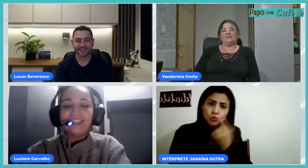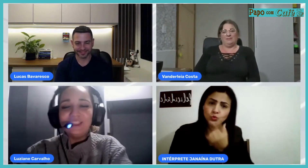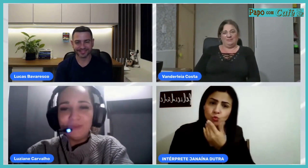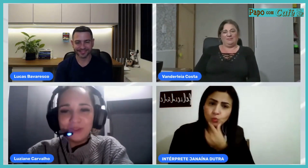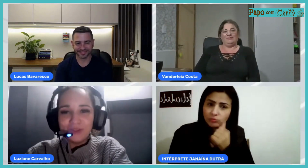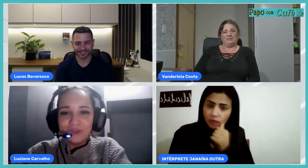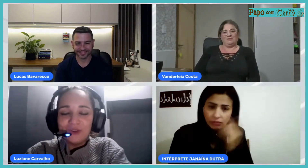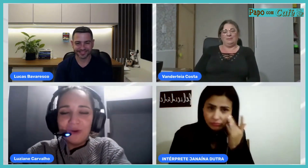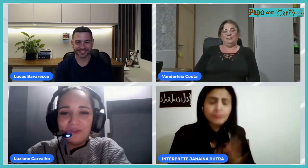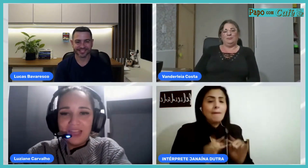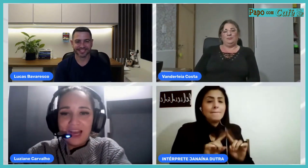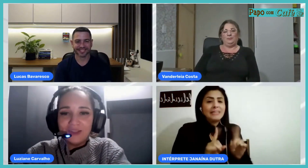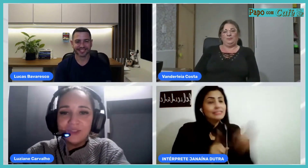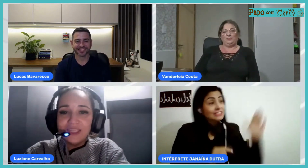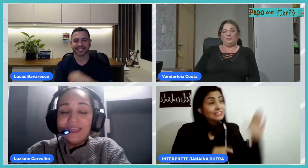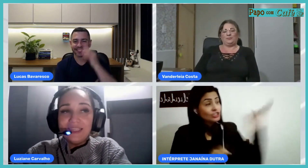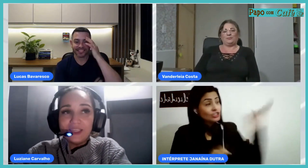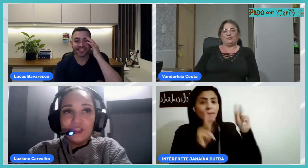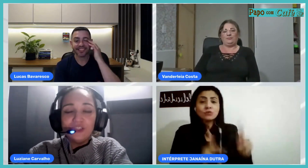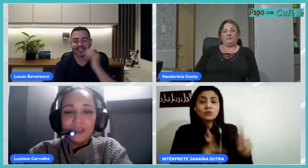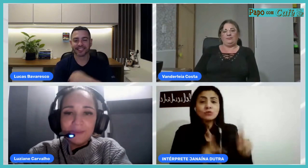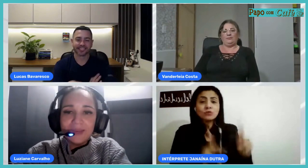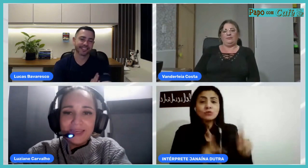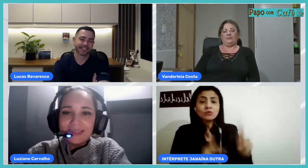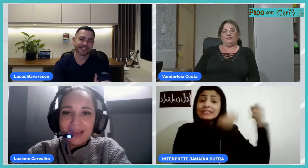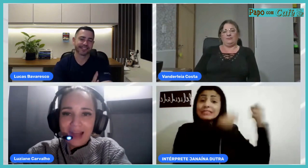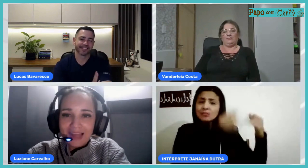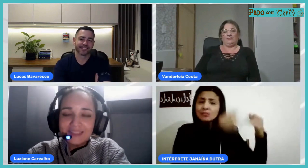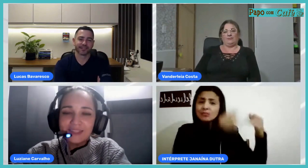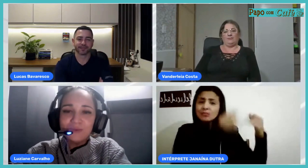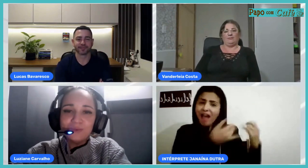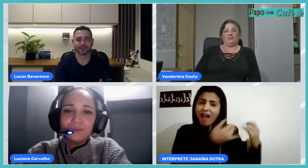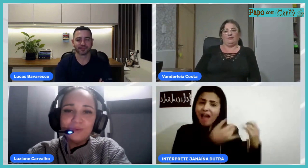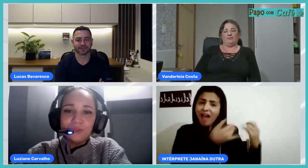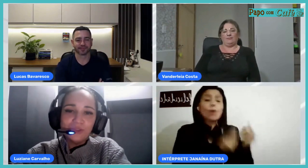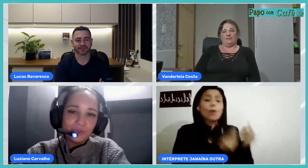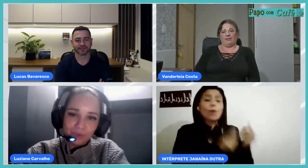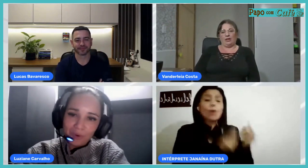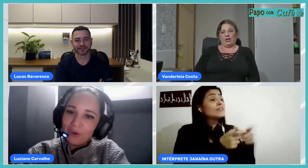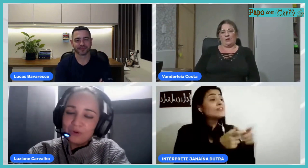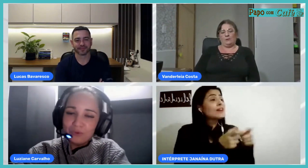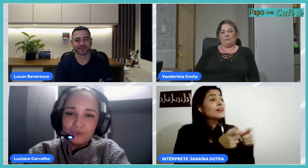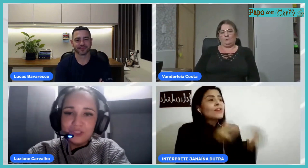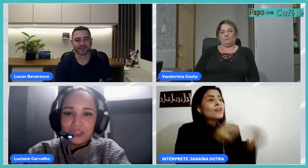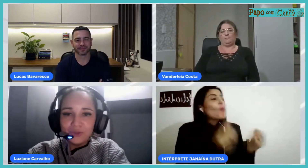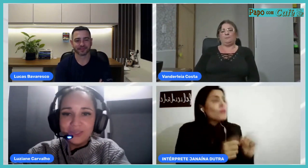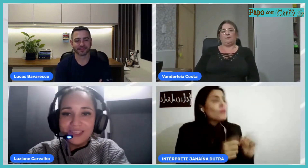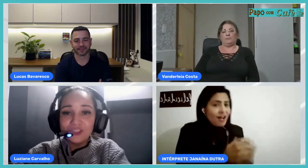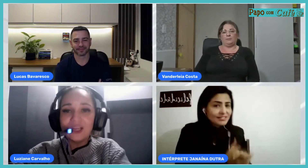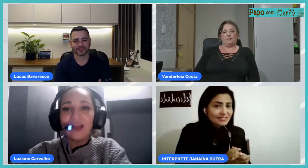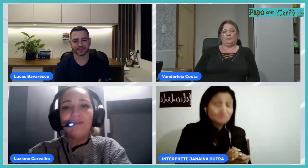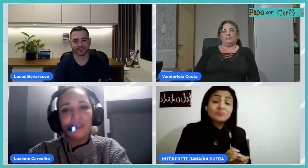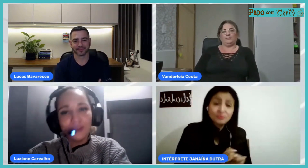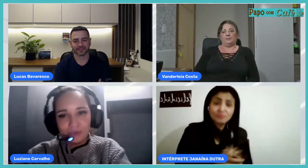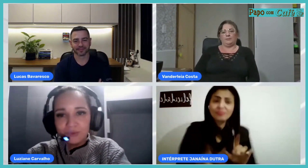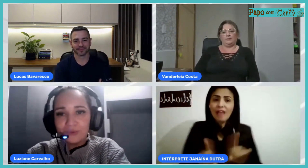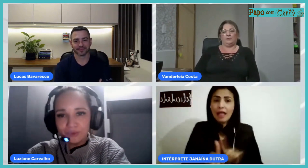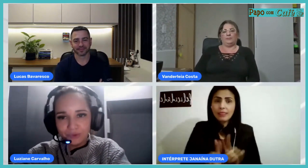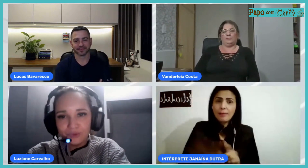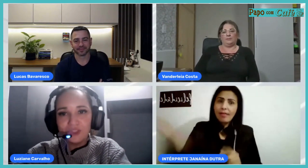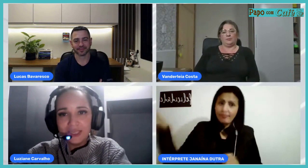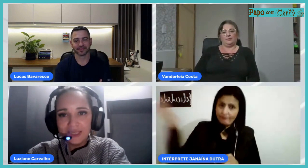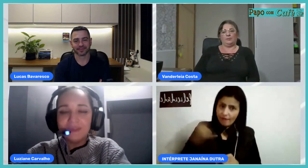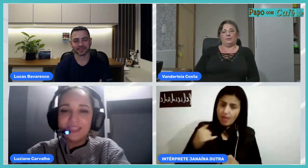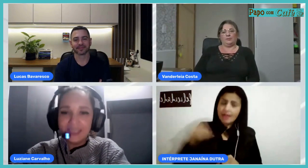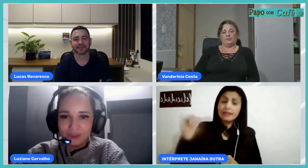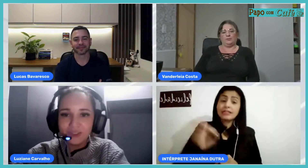mix assim de pessoas, de convidados, e a gente também traz um instrutor ou um diretor que já fez um